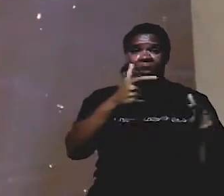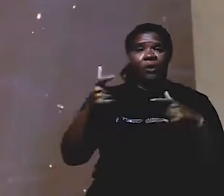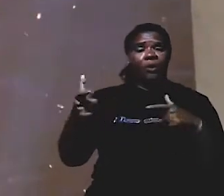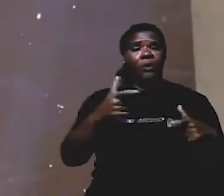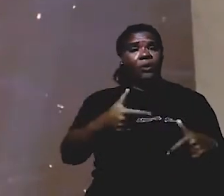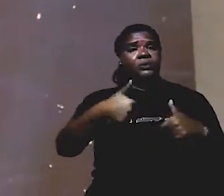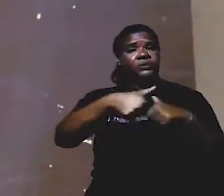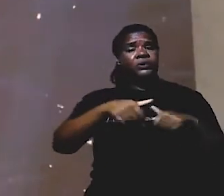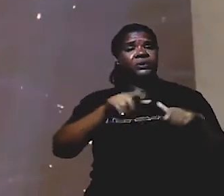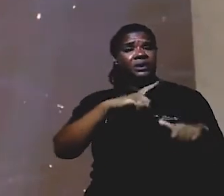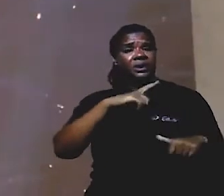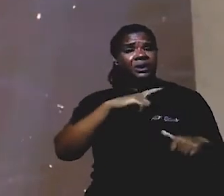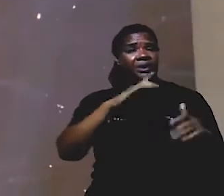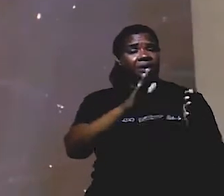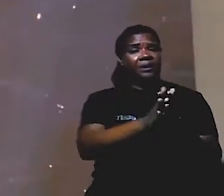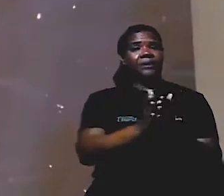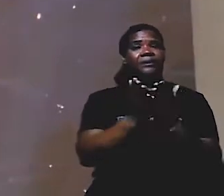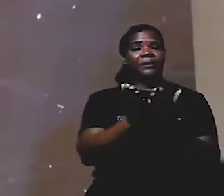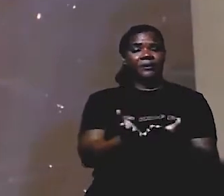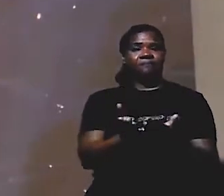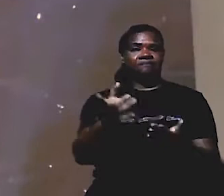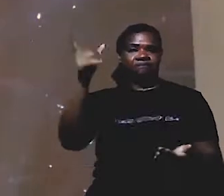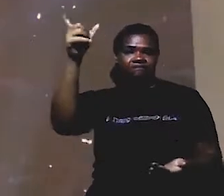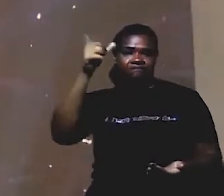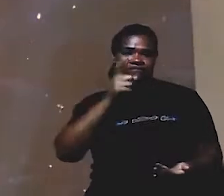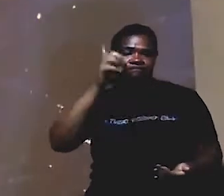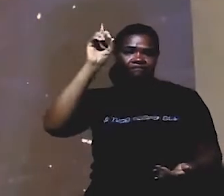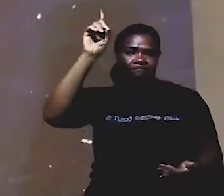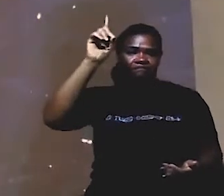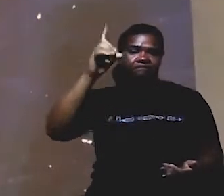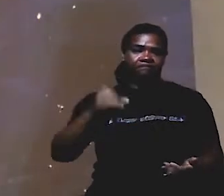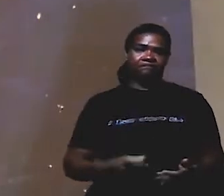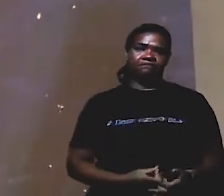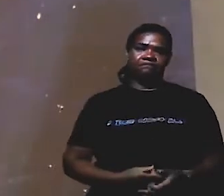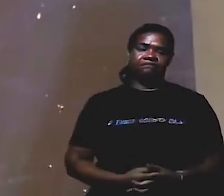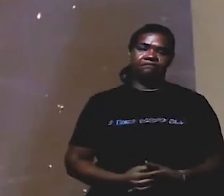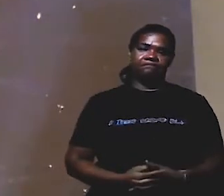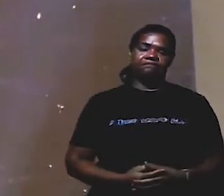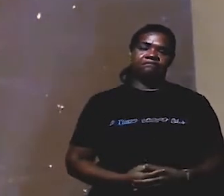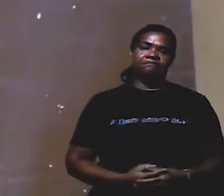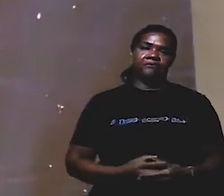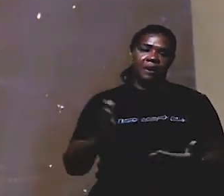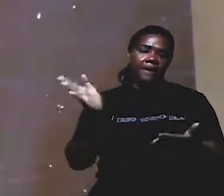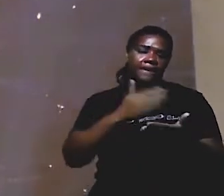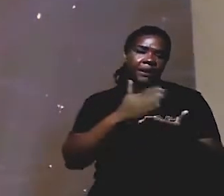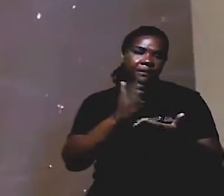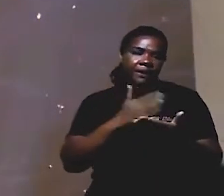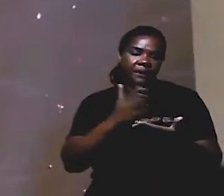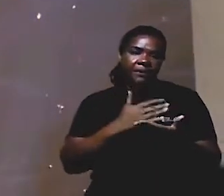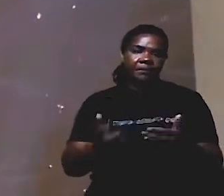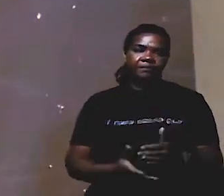estiver, abra agora aí a sua Bíblia, de preferência de papel, para você não precisar sair da